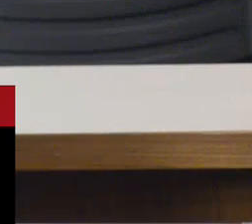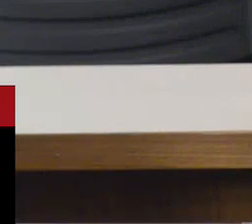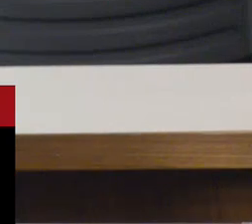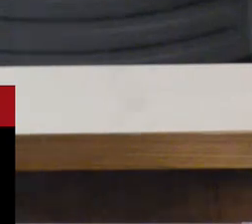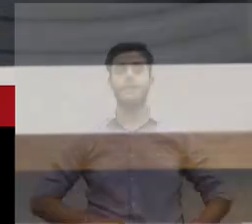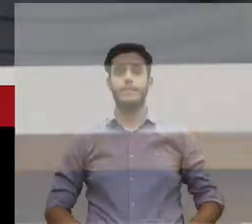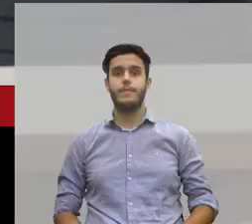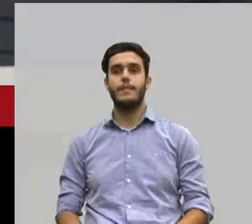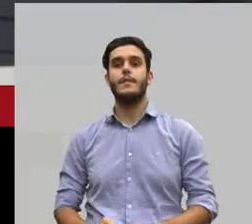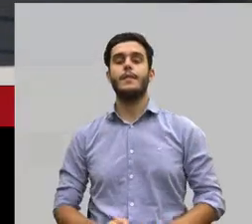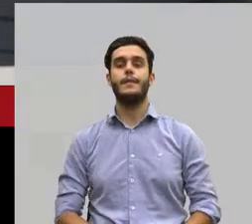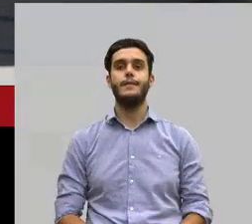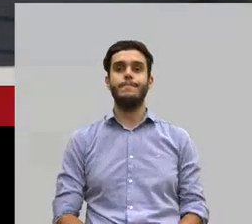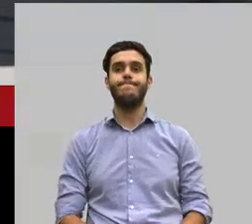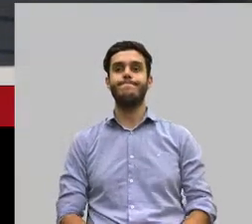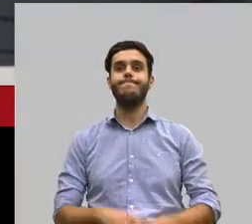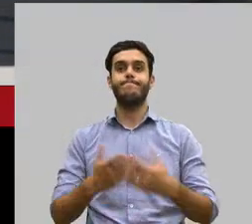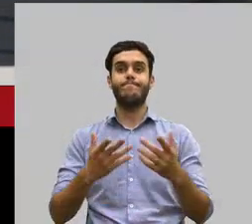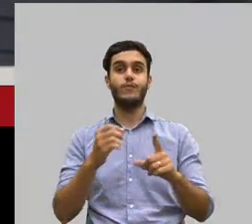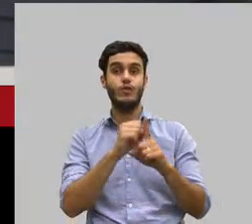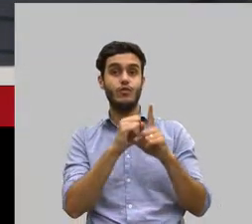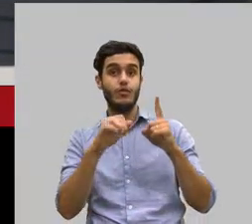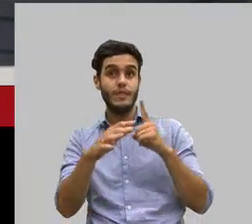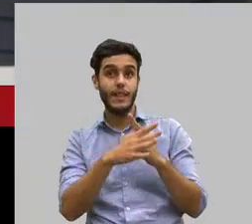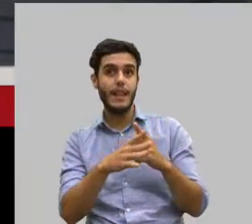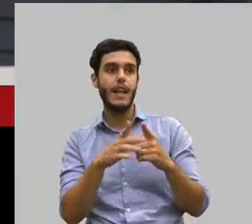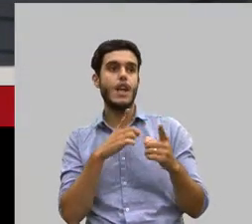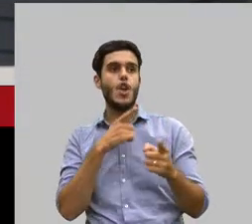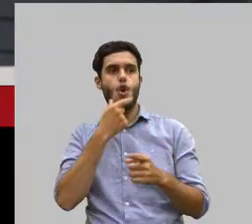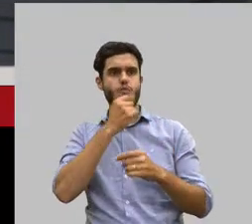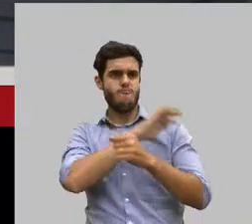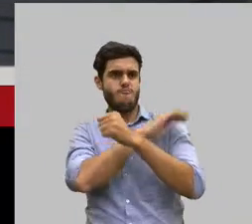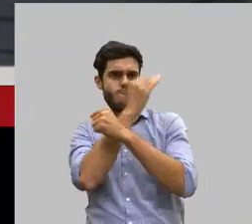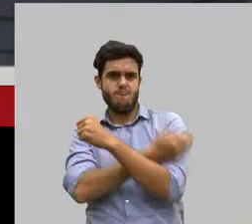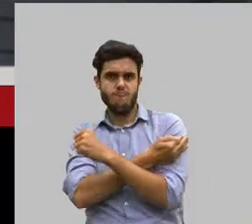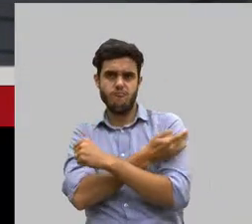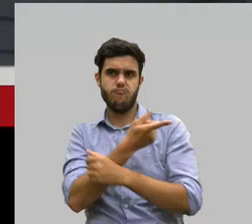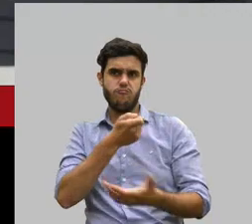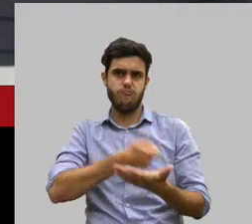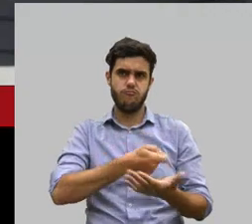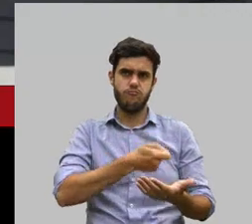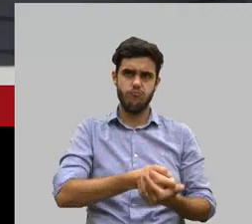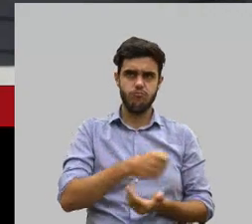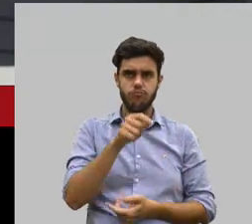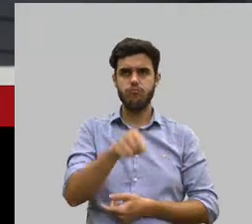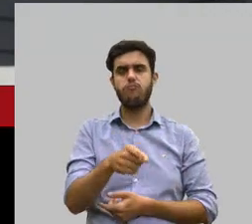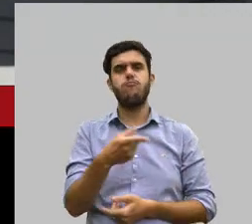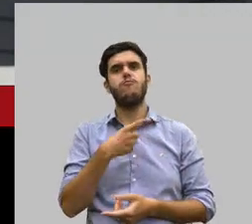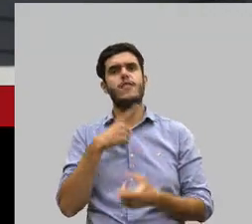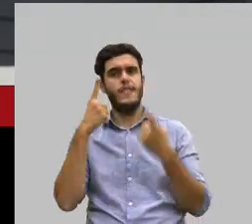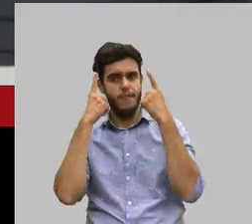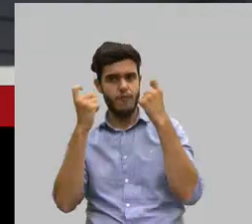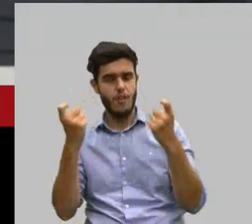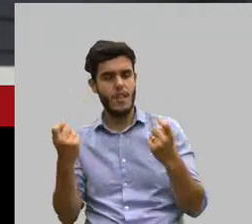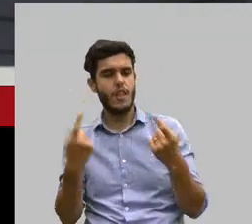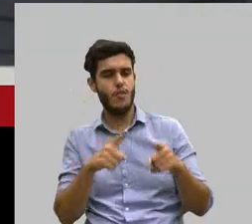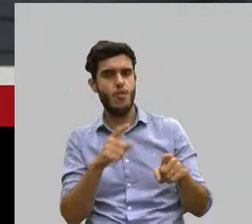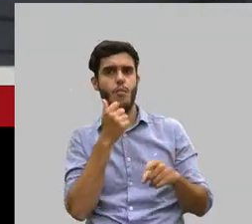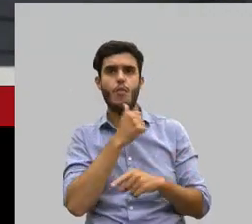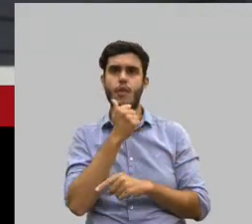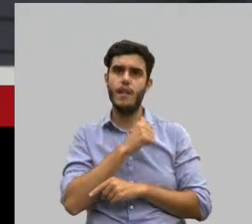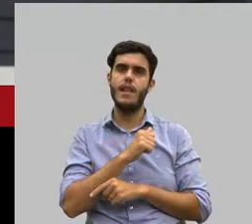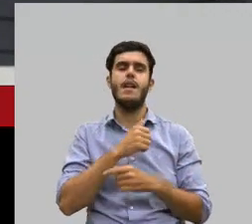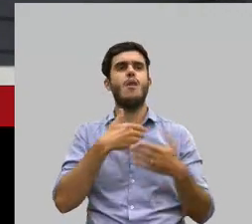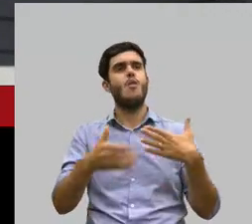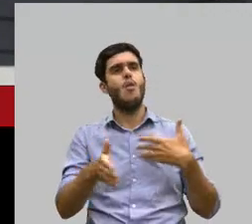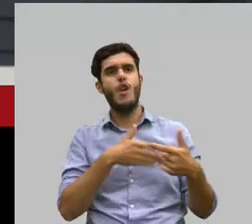tolerar uma sociedade que seja machista nós não podemos tolerar uma sociedade que seja violenta com as mulheres e qualquer forma